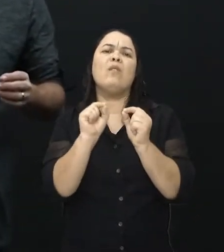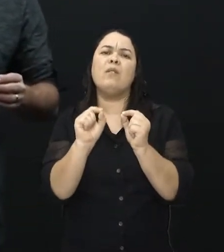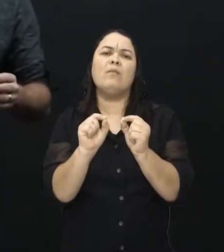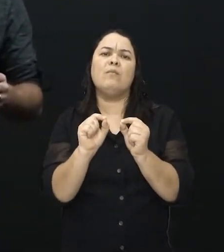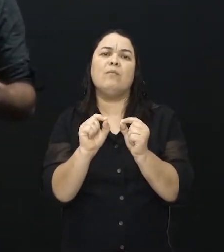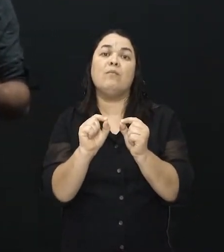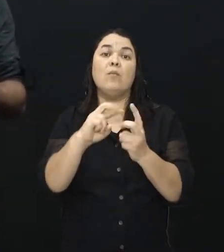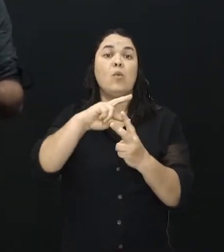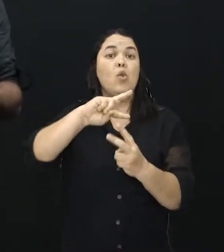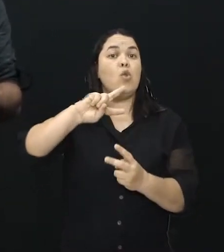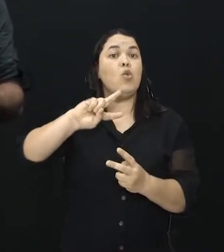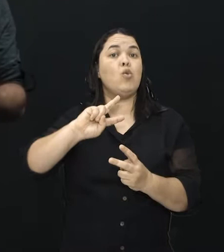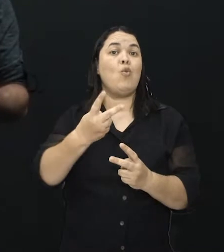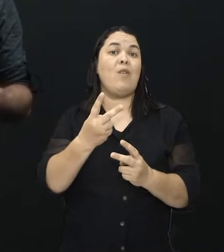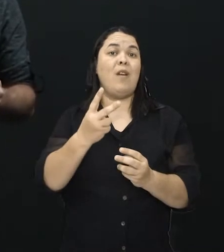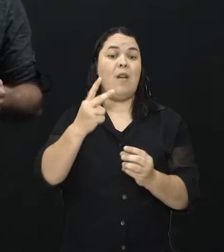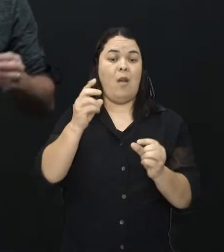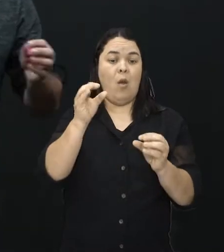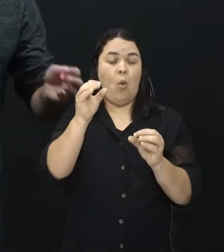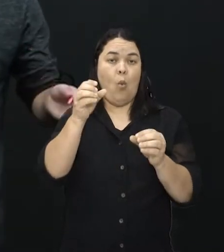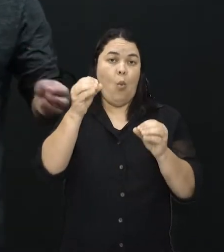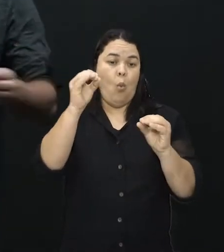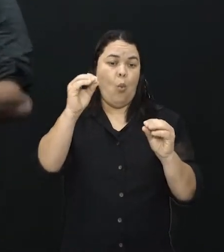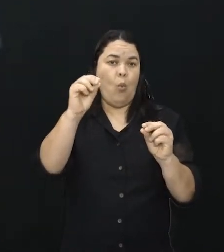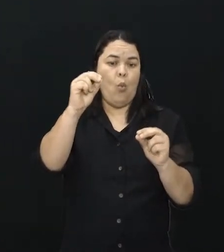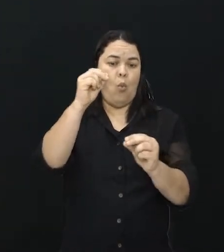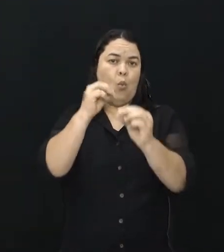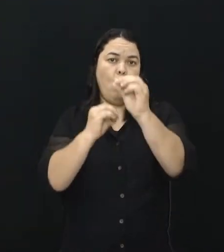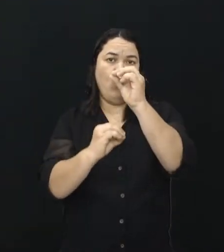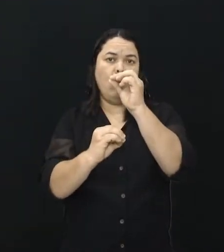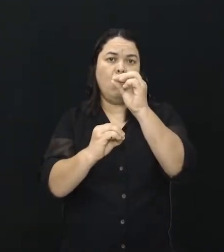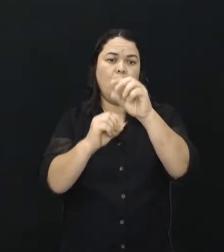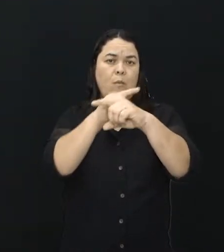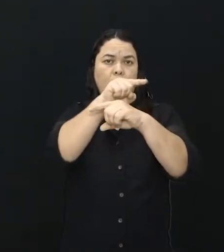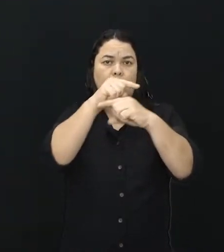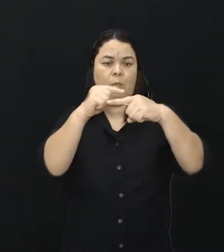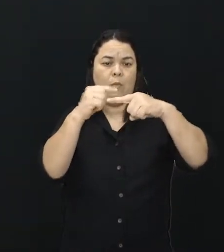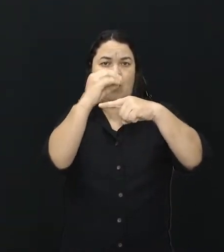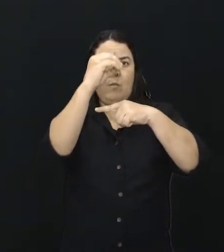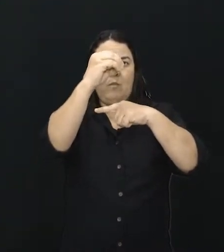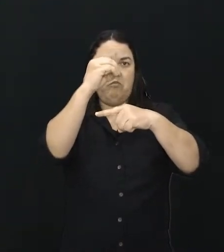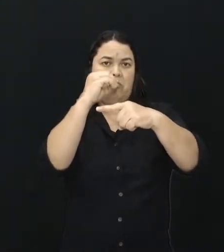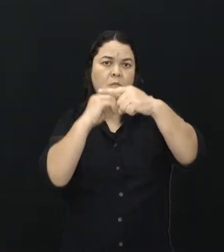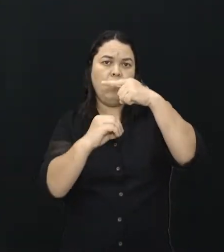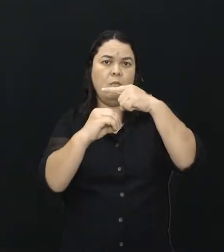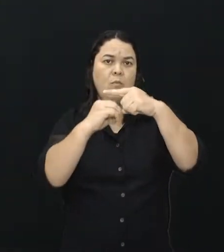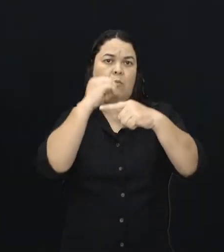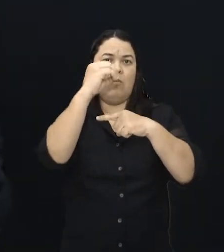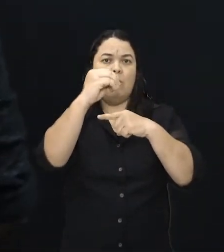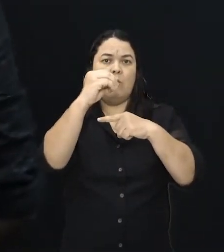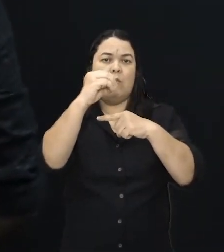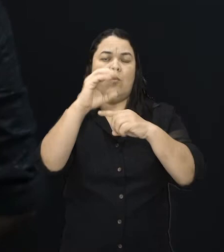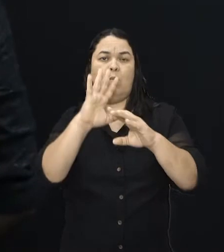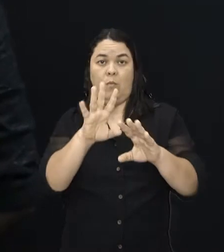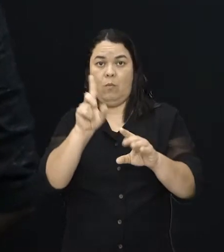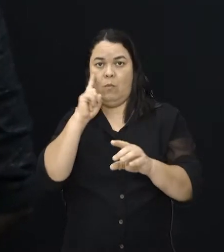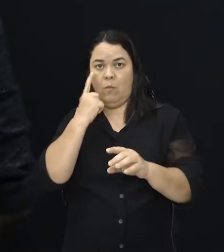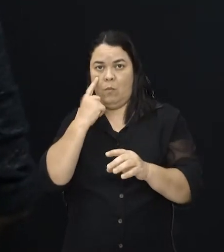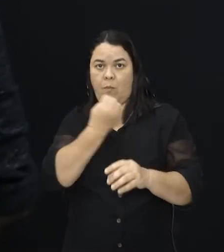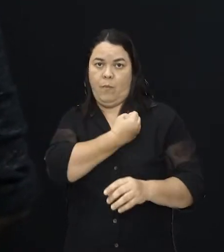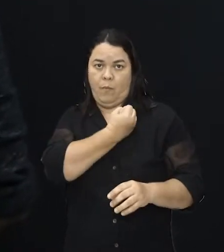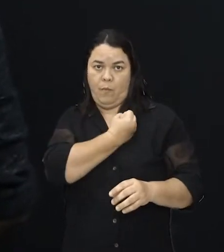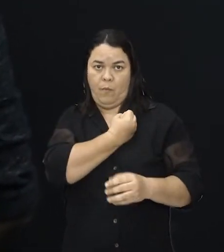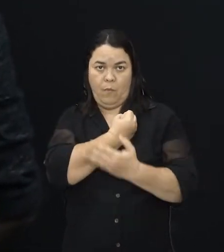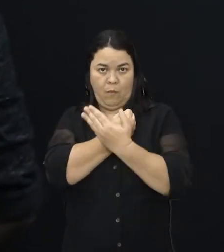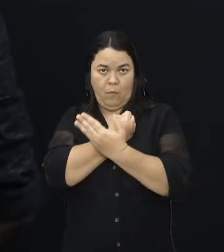quê? Trocar a sua posição. Como assim, professor? Vamos lembrar que esses números, embora